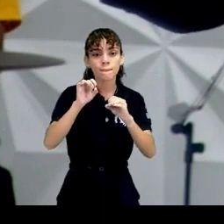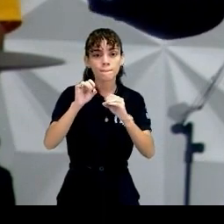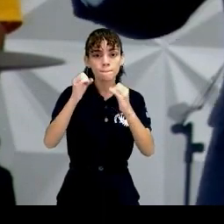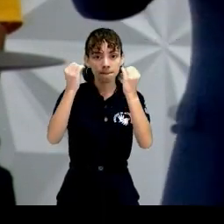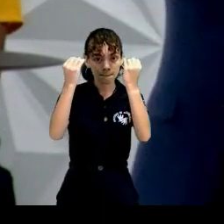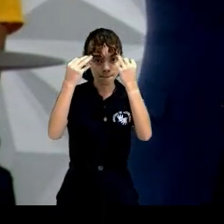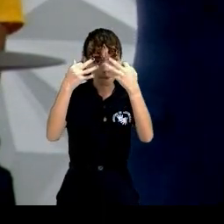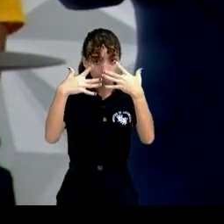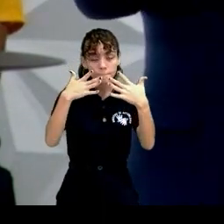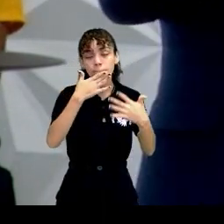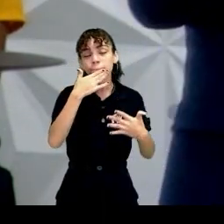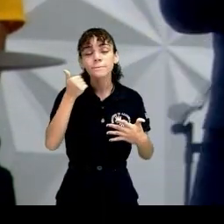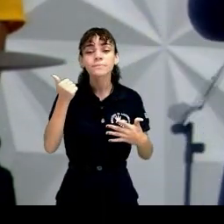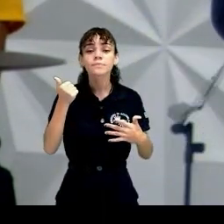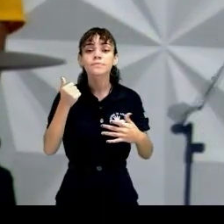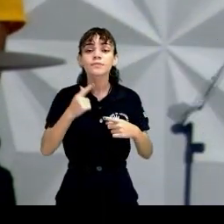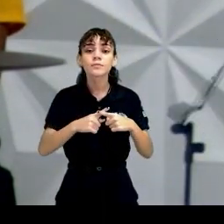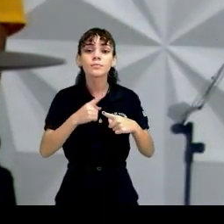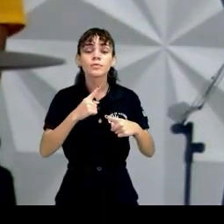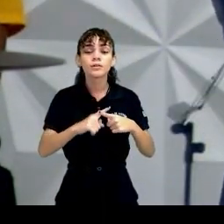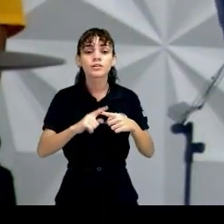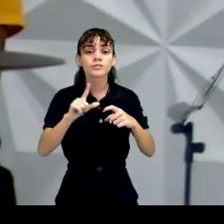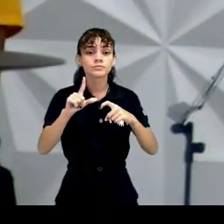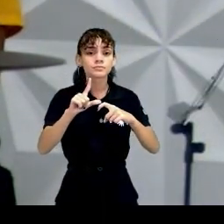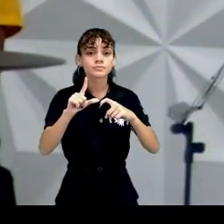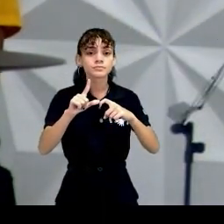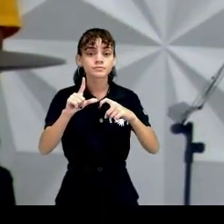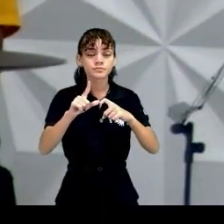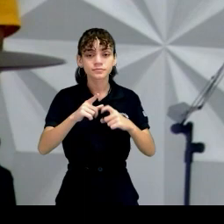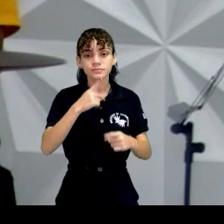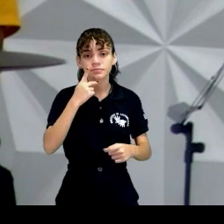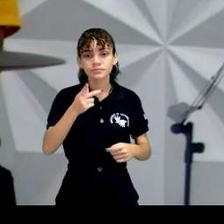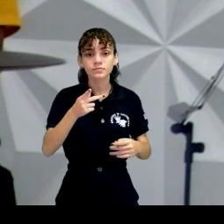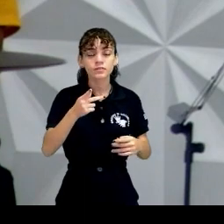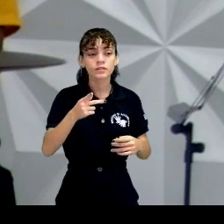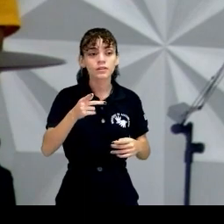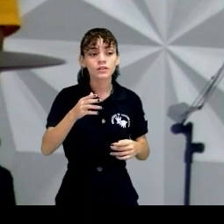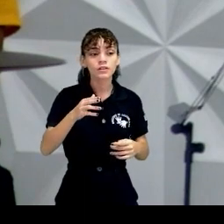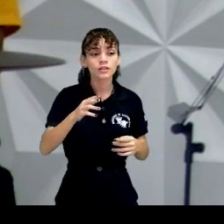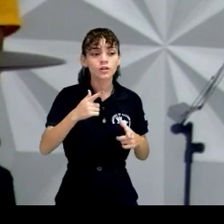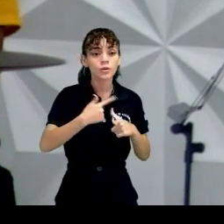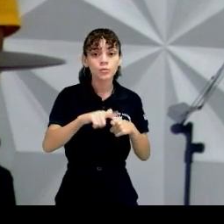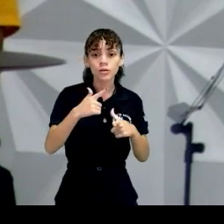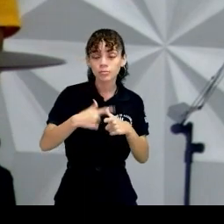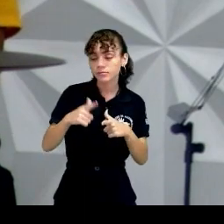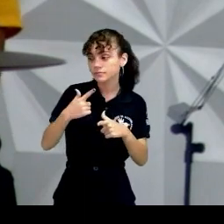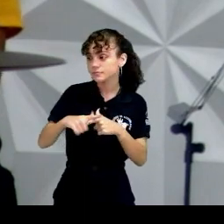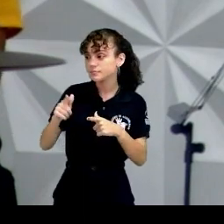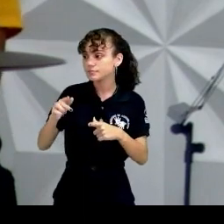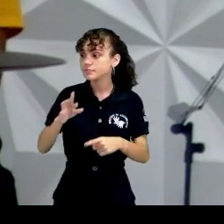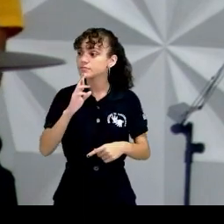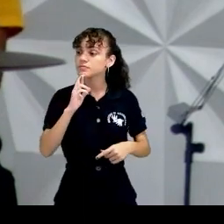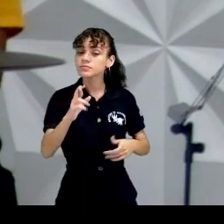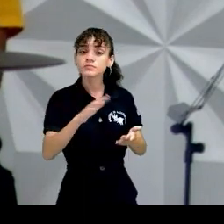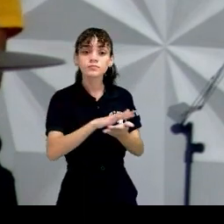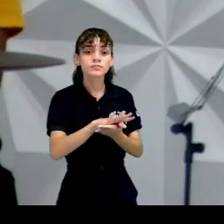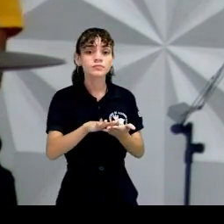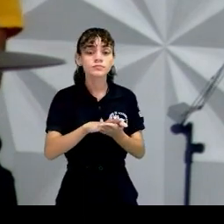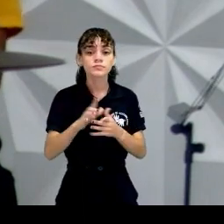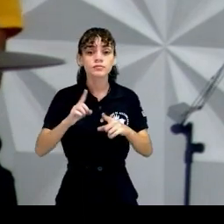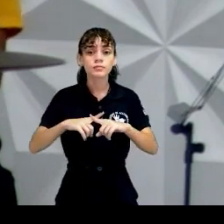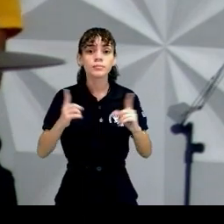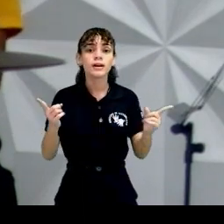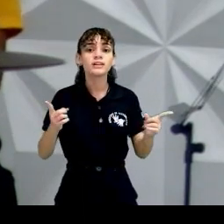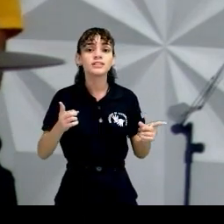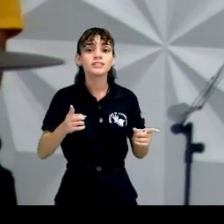foi resolvido, muito pior, se tornou mais grave ainda. Consegue trazer ao seu coração, a